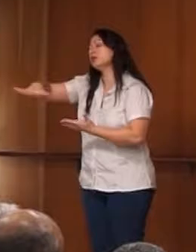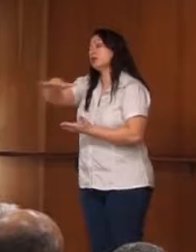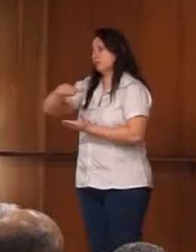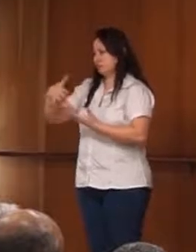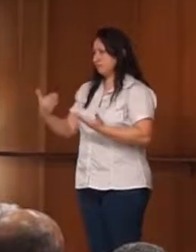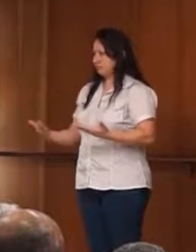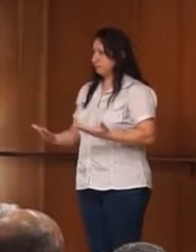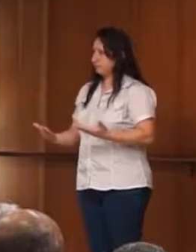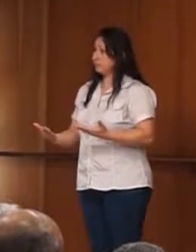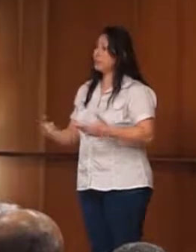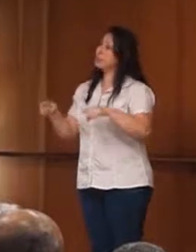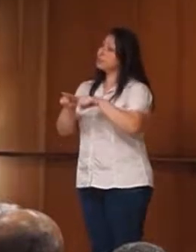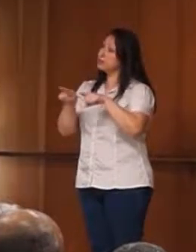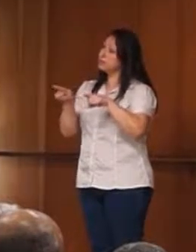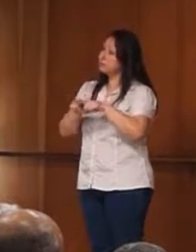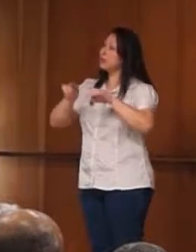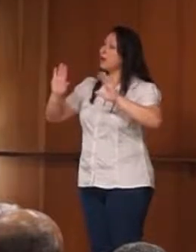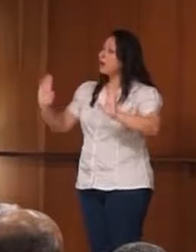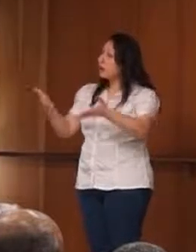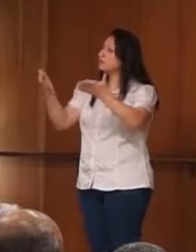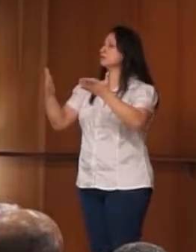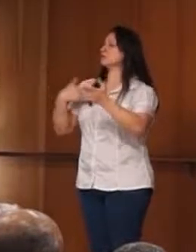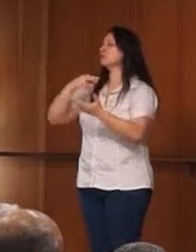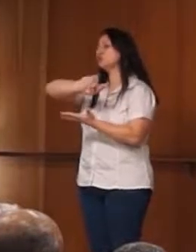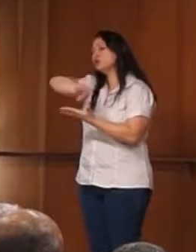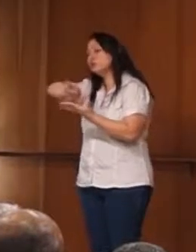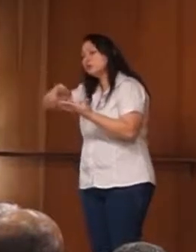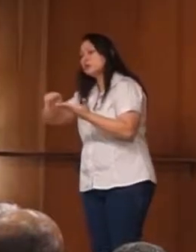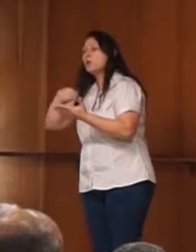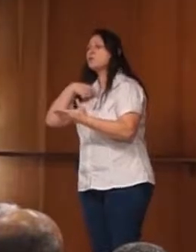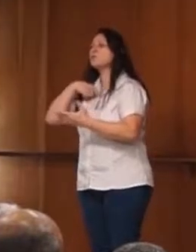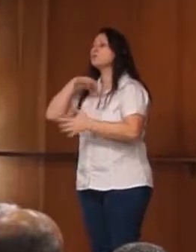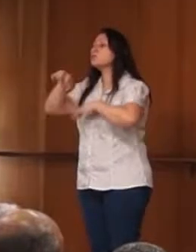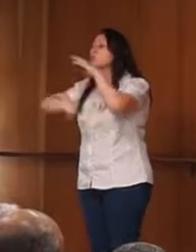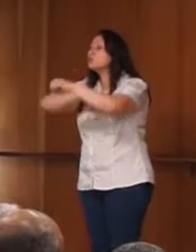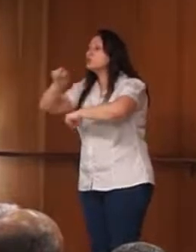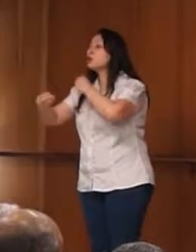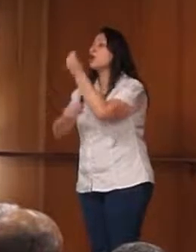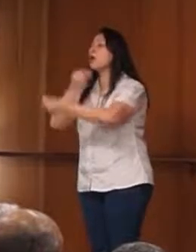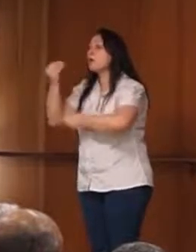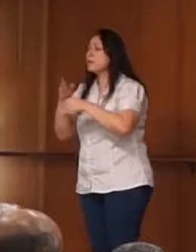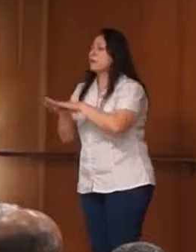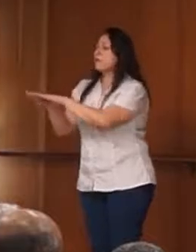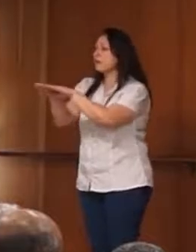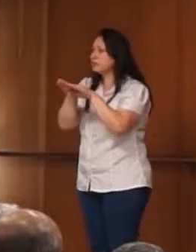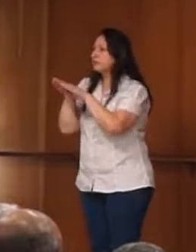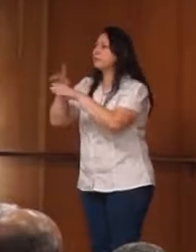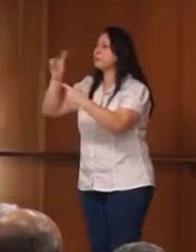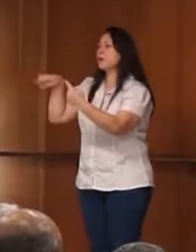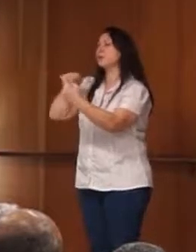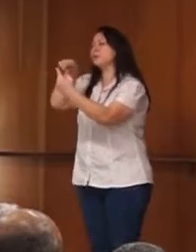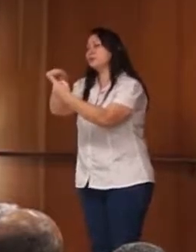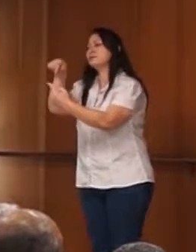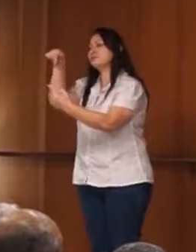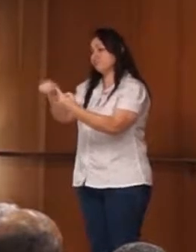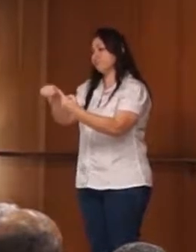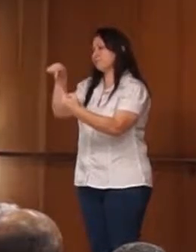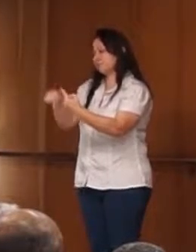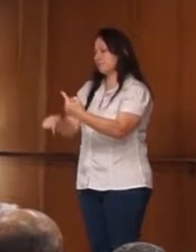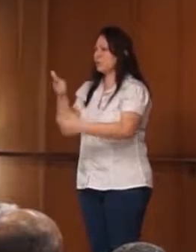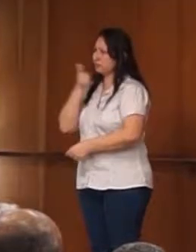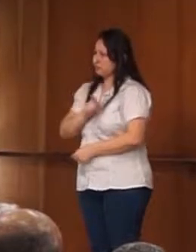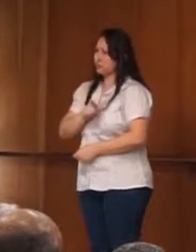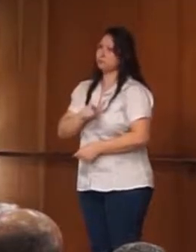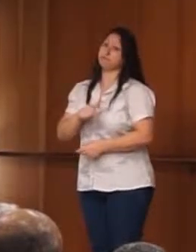com o tema do exercício da diversidade, da busca da igualdade, seja como utopia, seja como meta a alcançar como gestão.